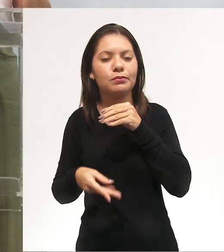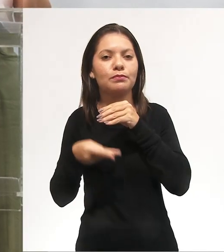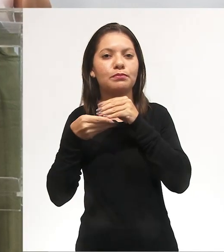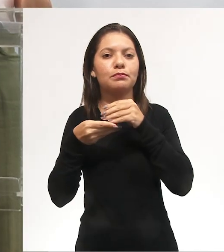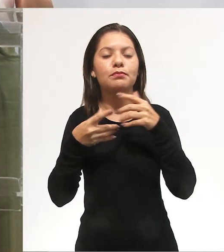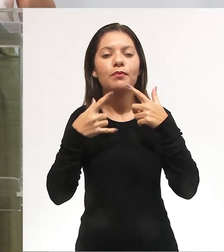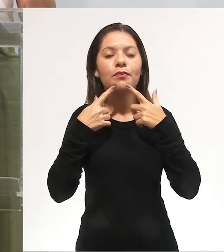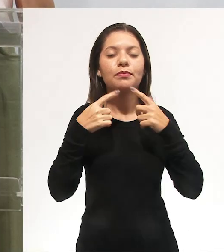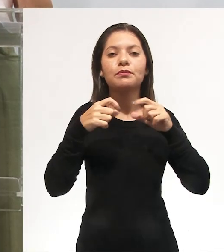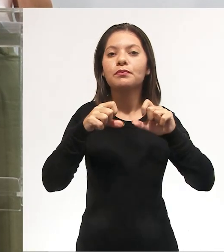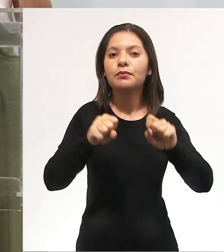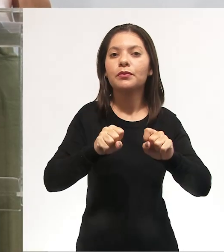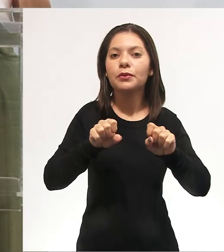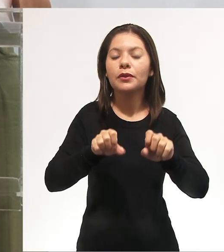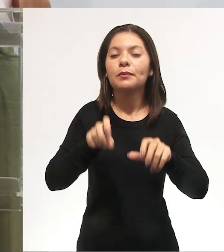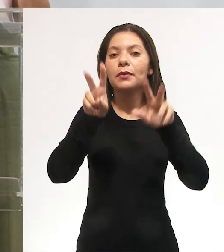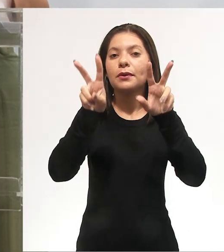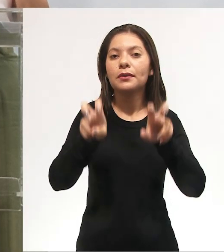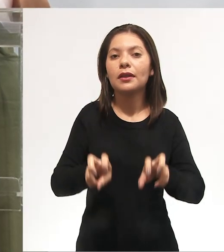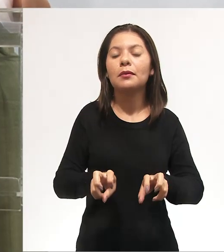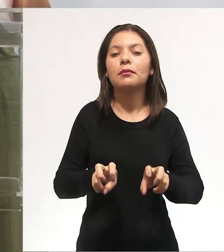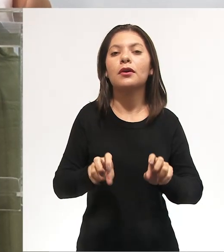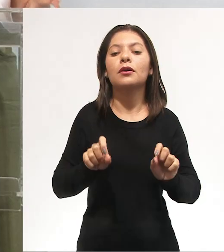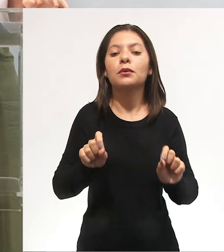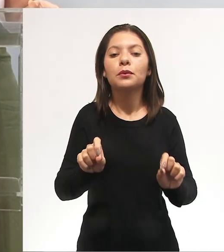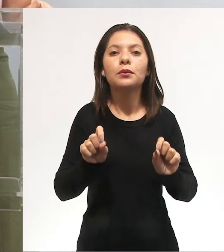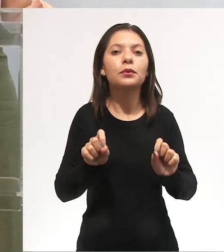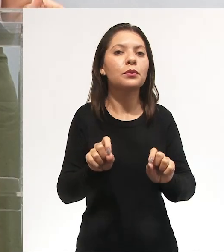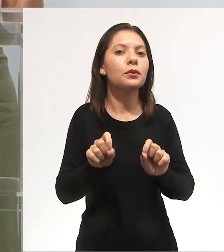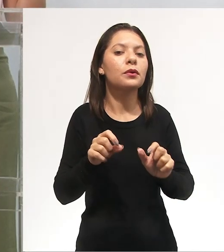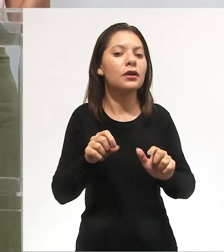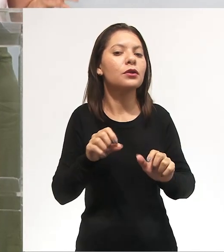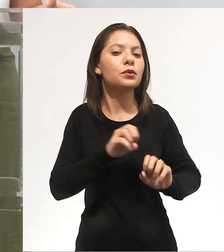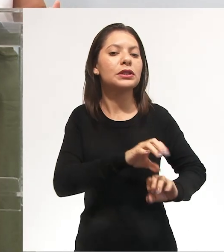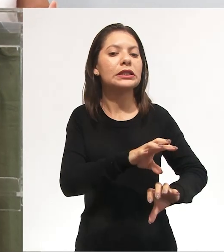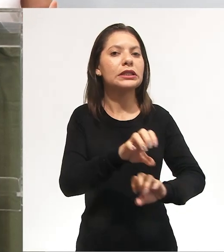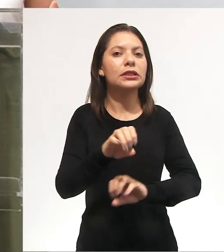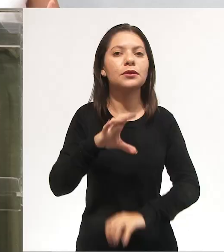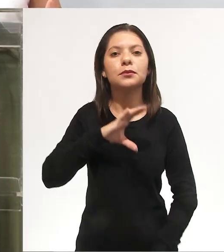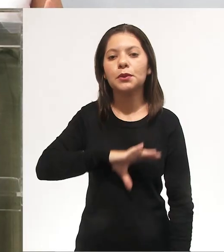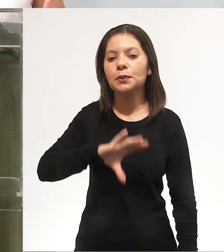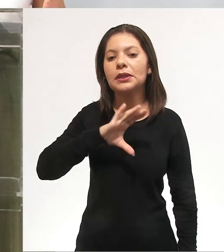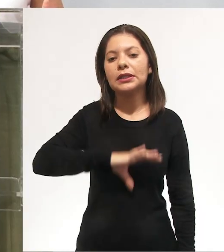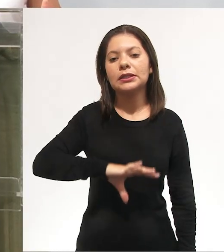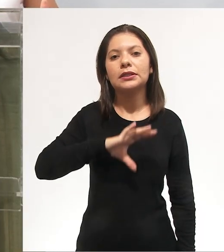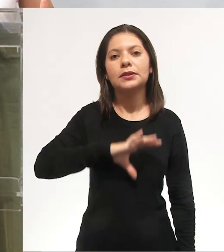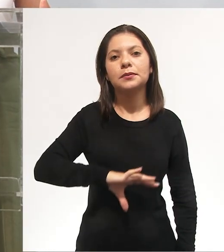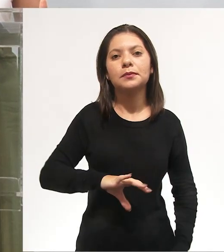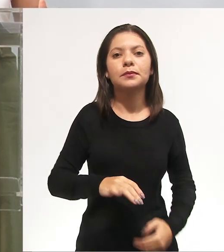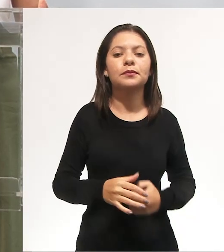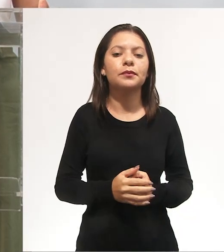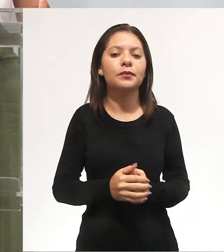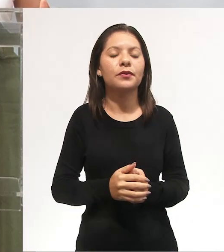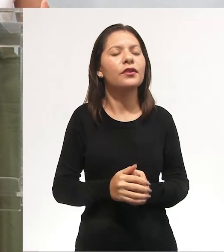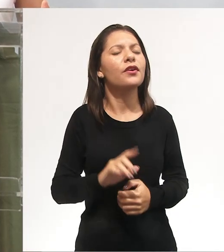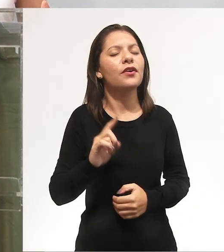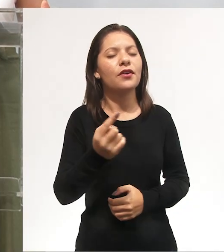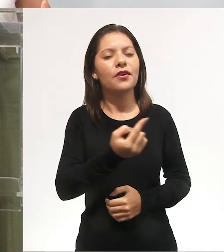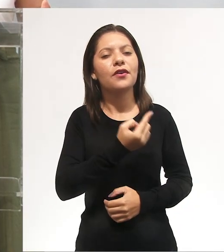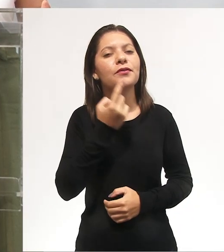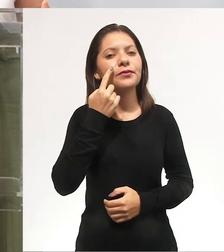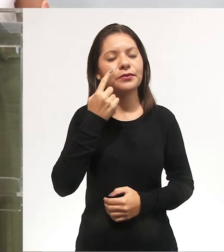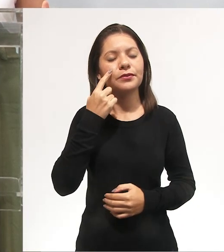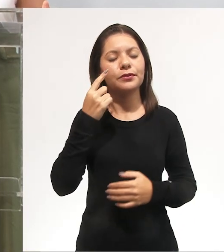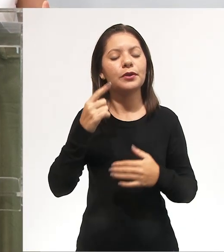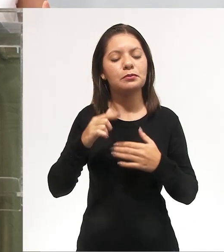para a questão da abordagem, né, da língua, do ensino da língua portuguesa, que nós vamos ver lá